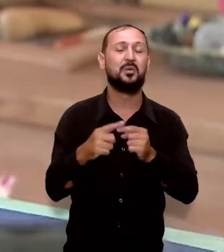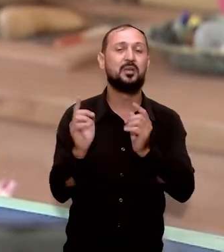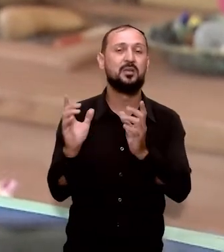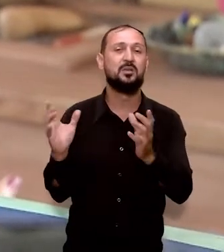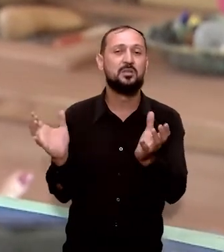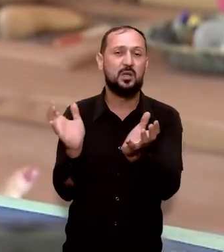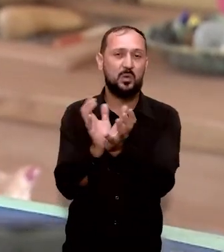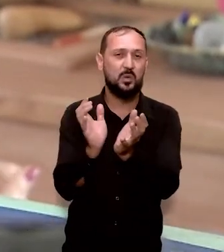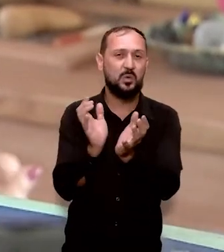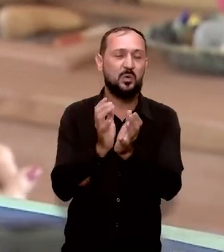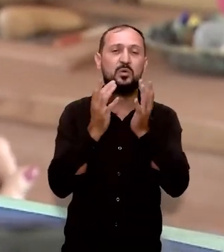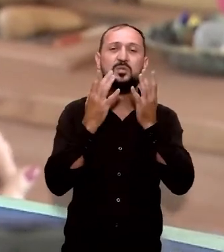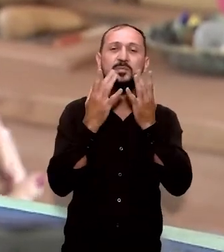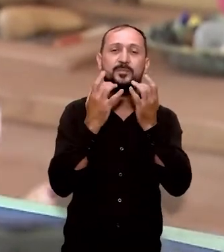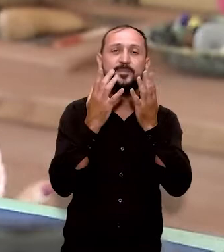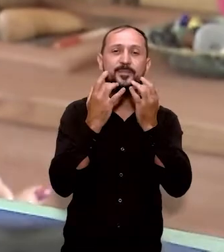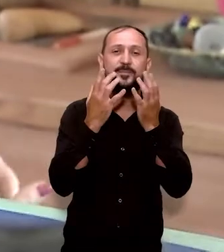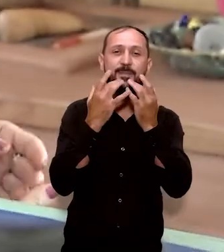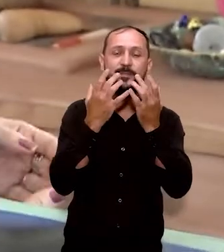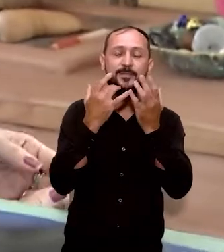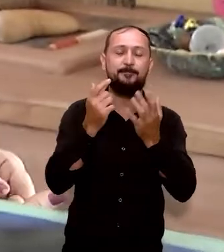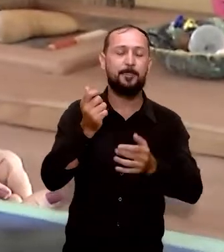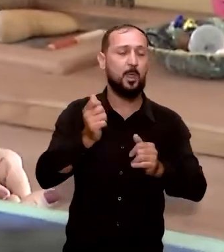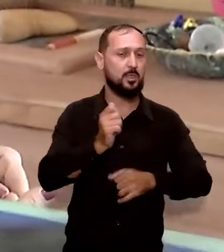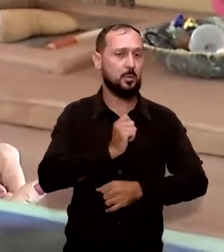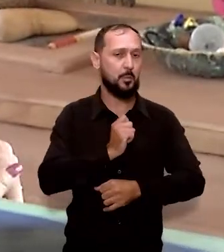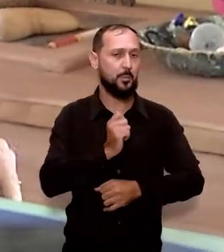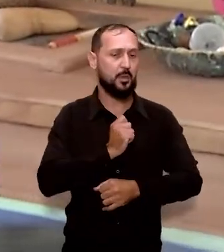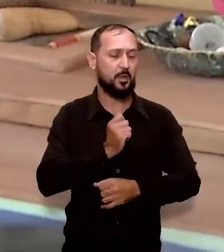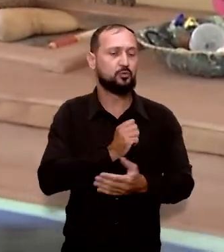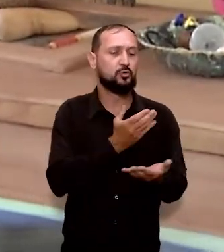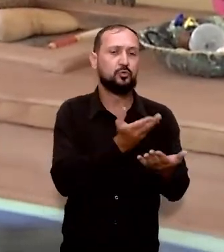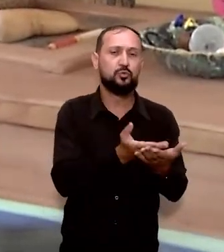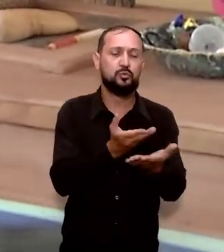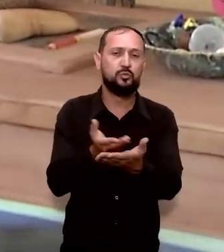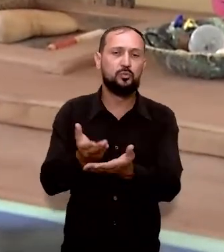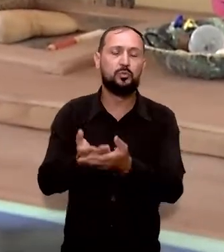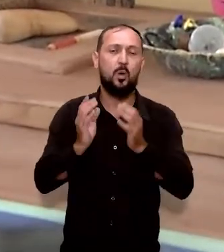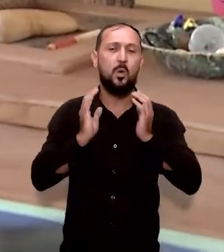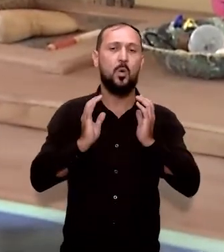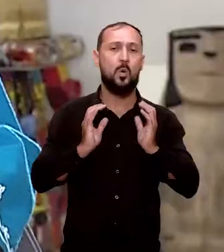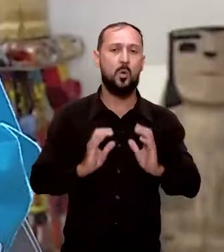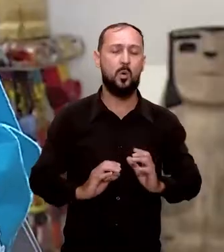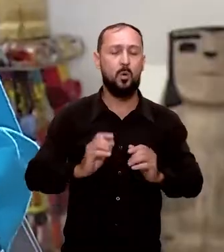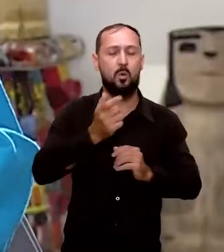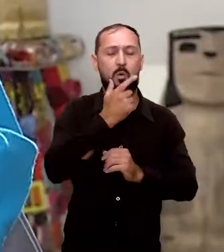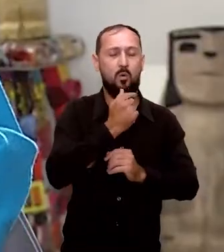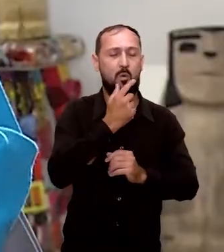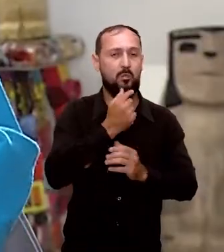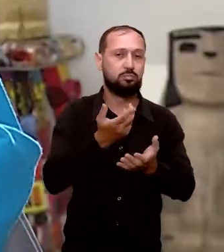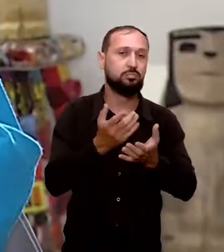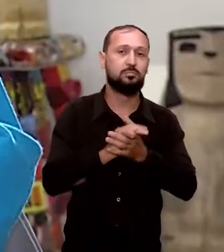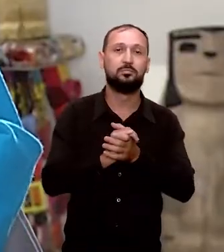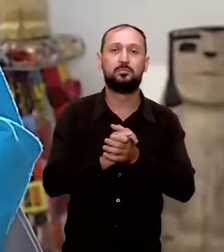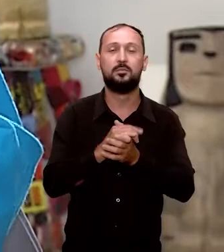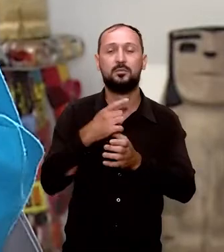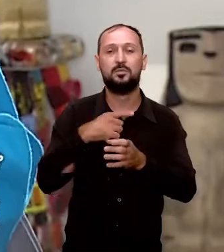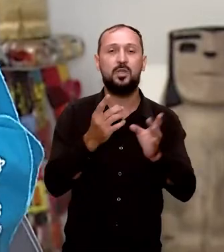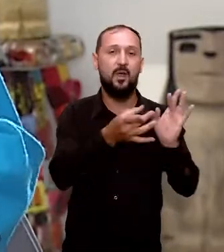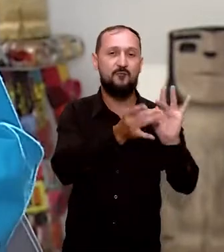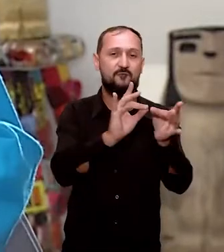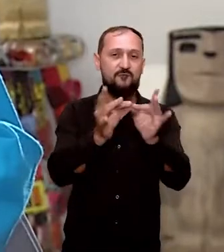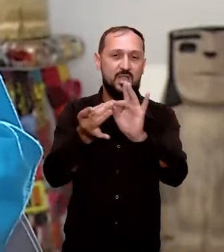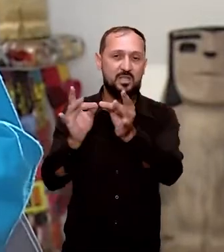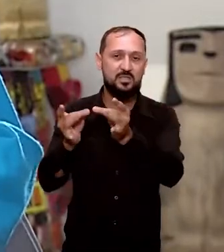mesmo porque esse grupo era um grupo de teatro antropológico, eles estudavam o comportamento do homem,